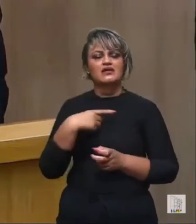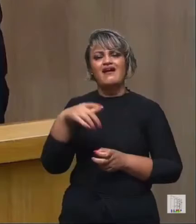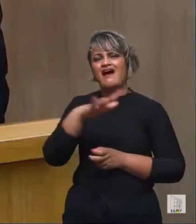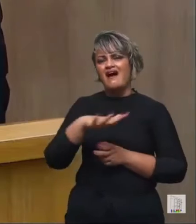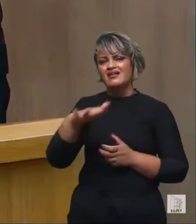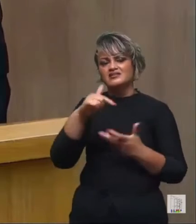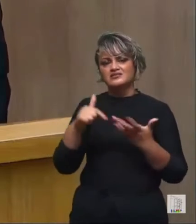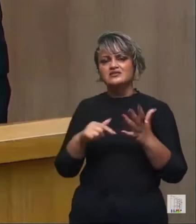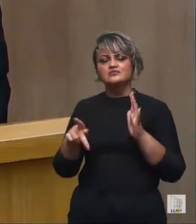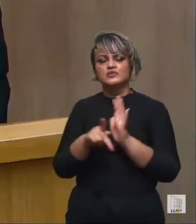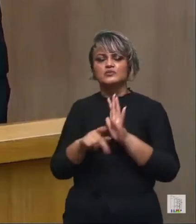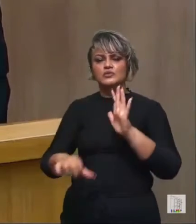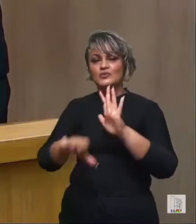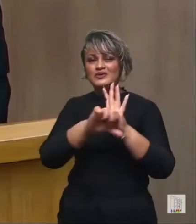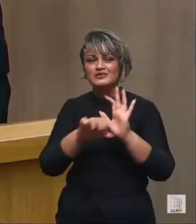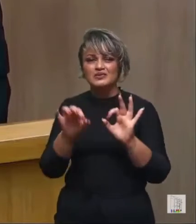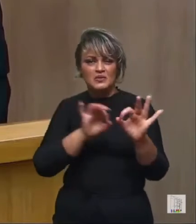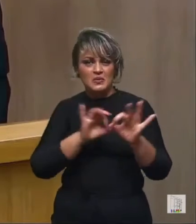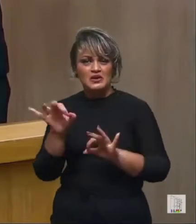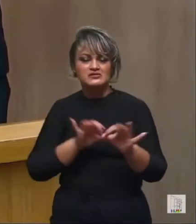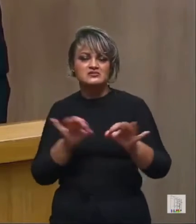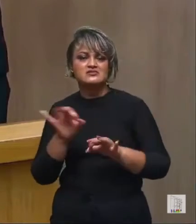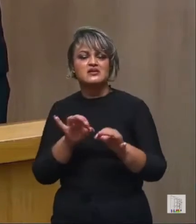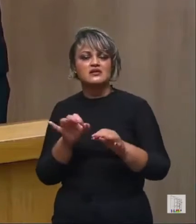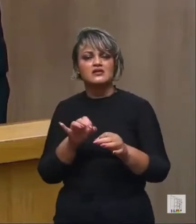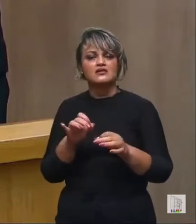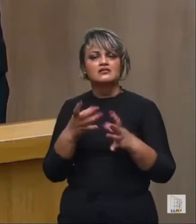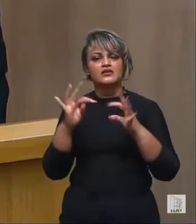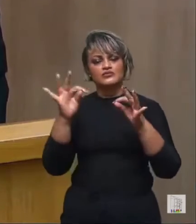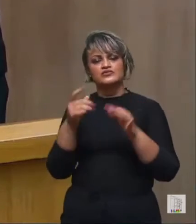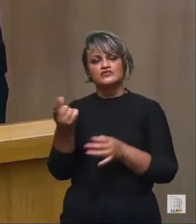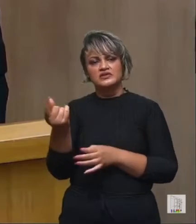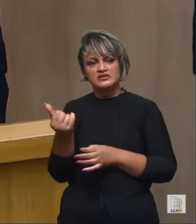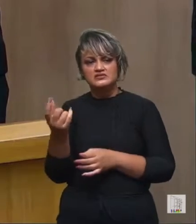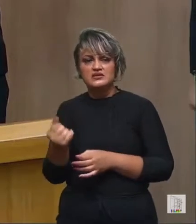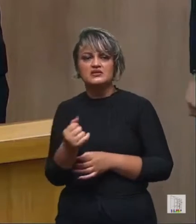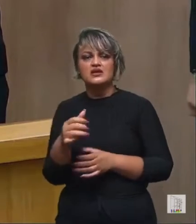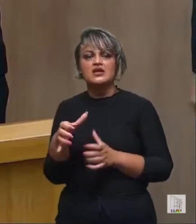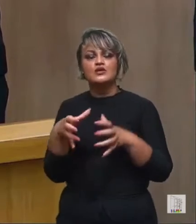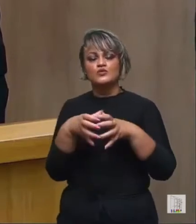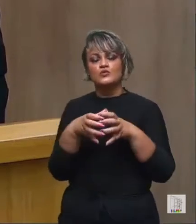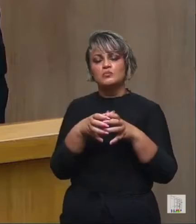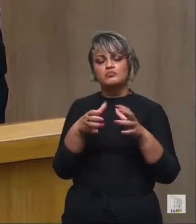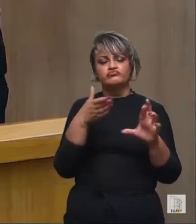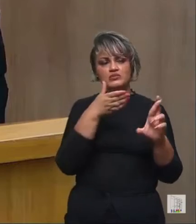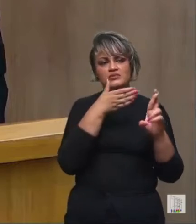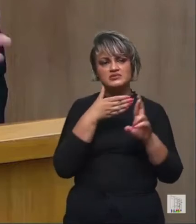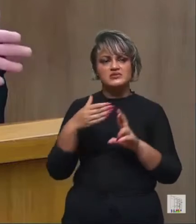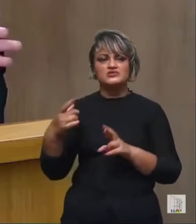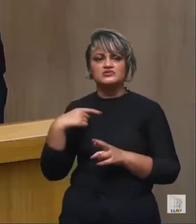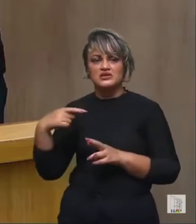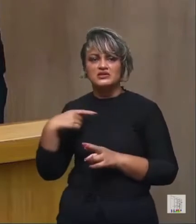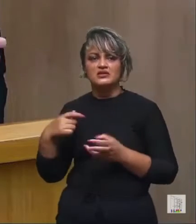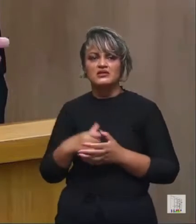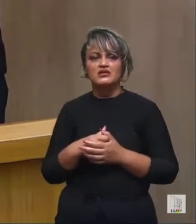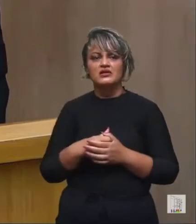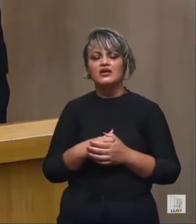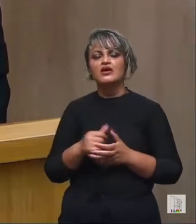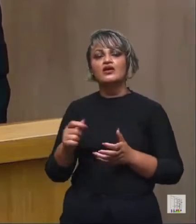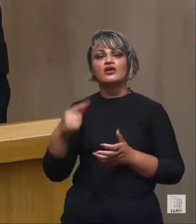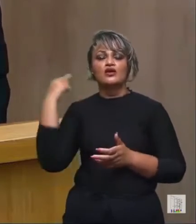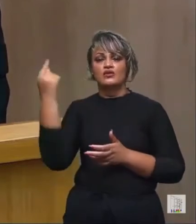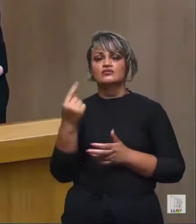organizado, com exceção da corrupção e da criminalidade económica ou financeira, não esteve hoje aqui presente. Nós consideramos, já